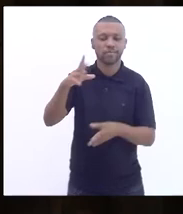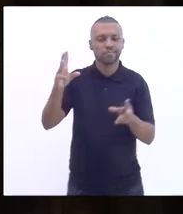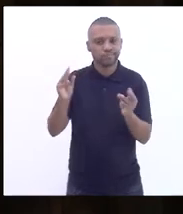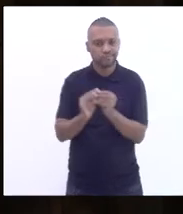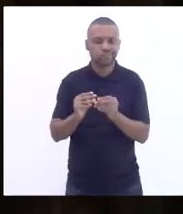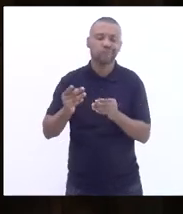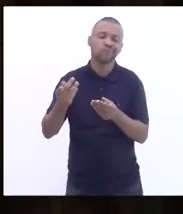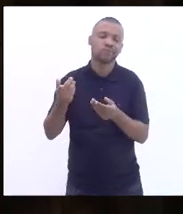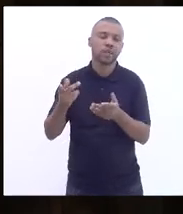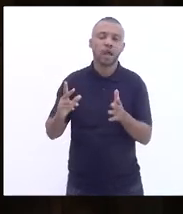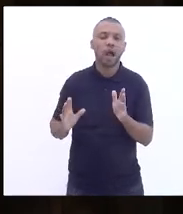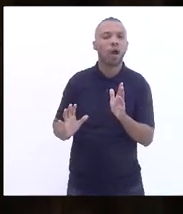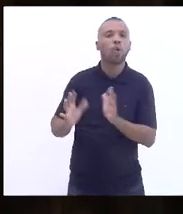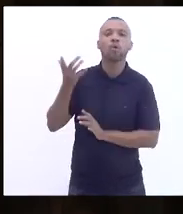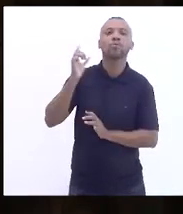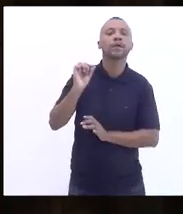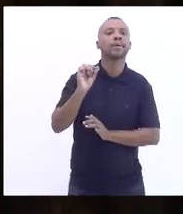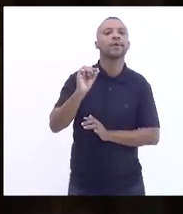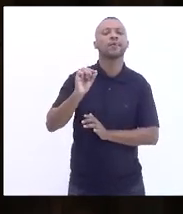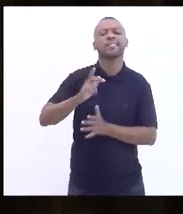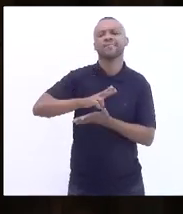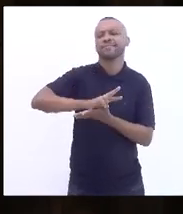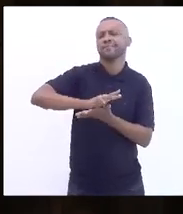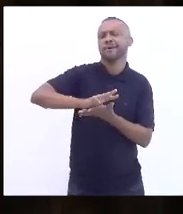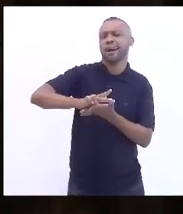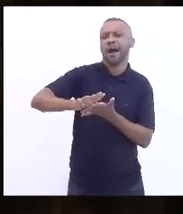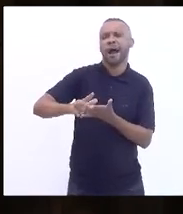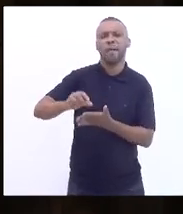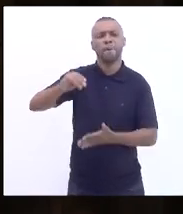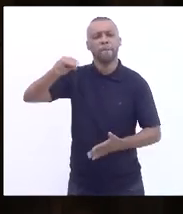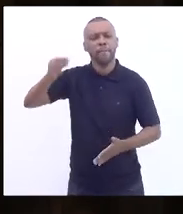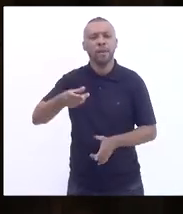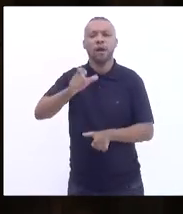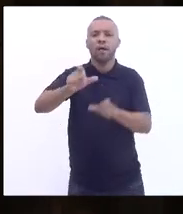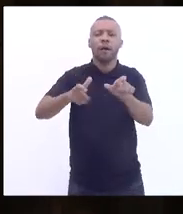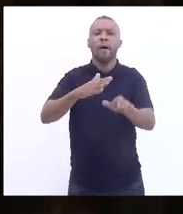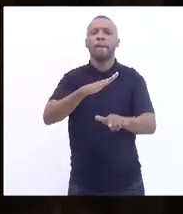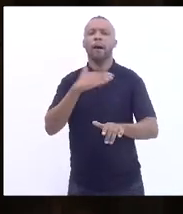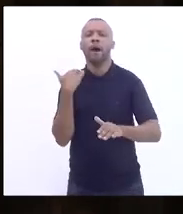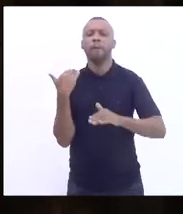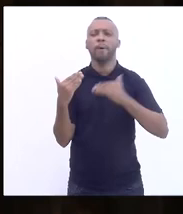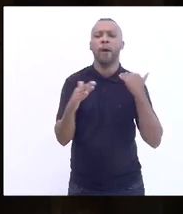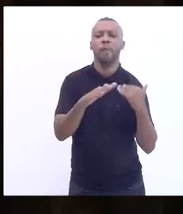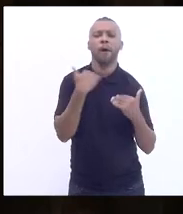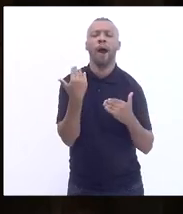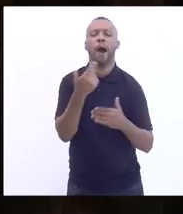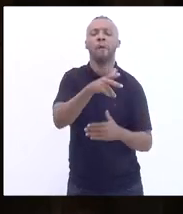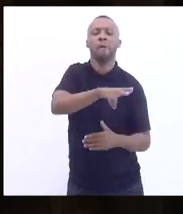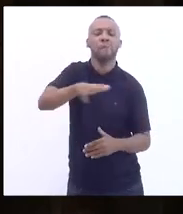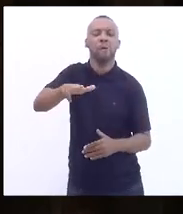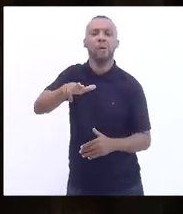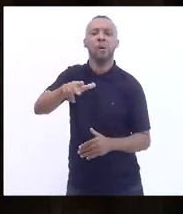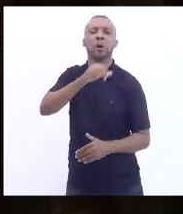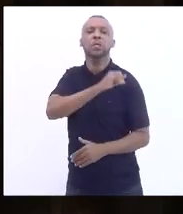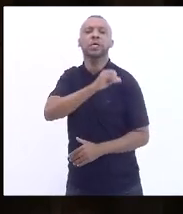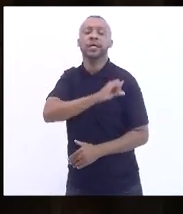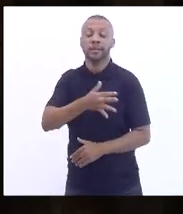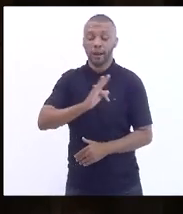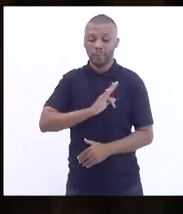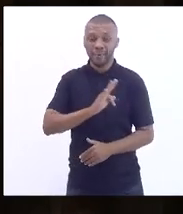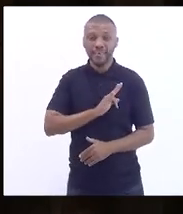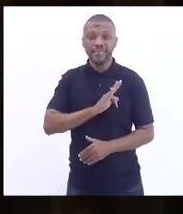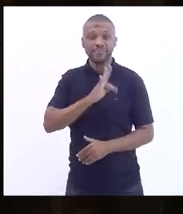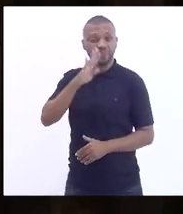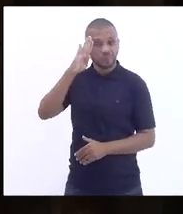facultou milhões de mortes né no Rio de Janeiro onde a gente tem a polícia que mais mata